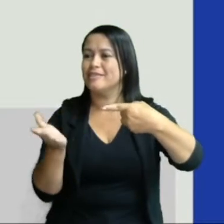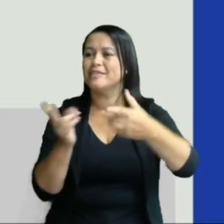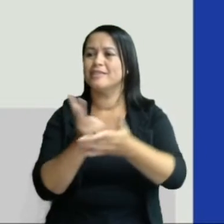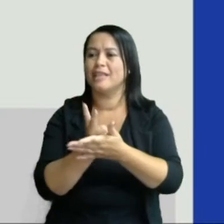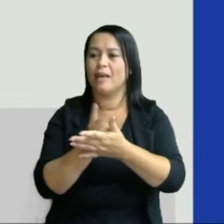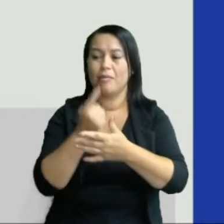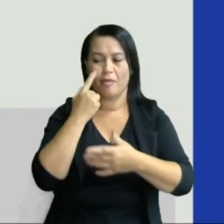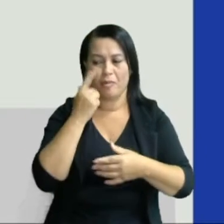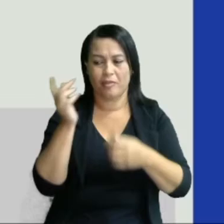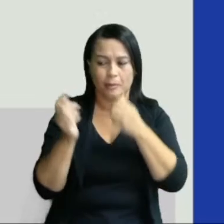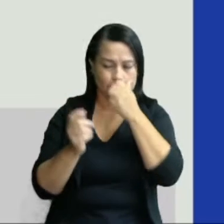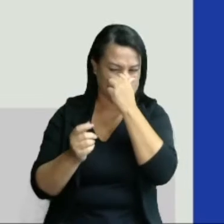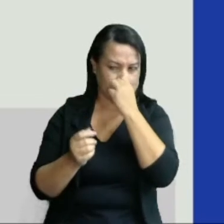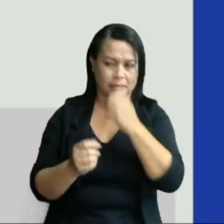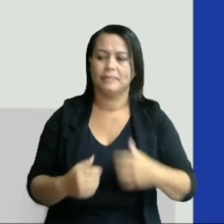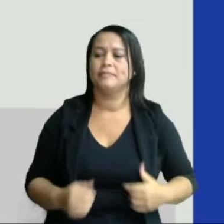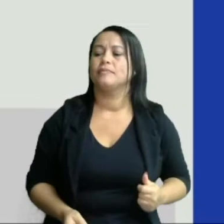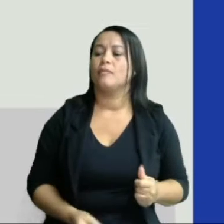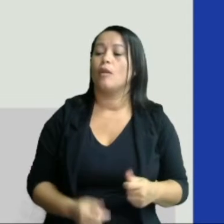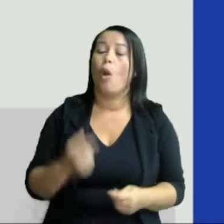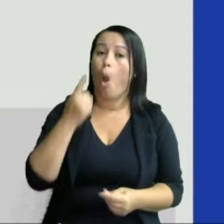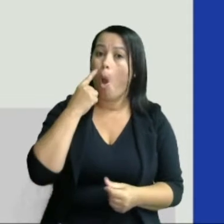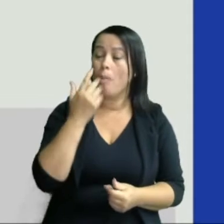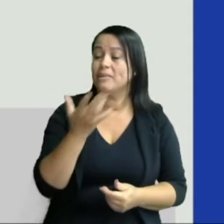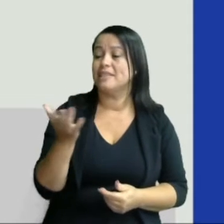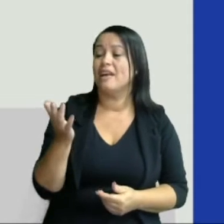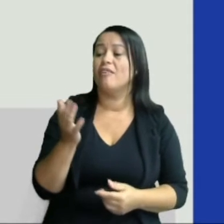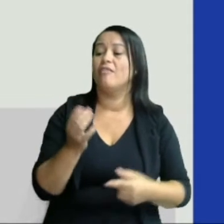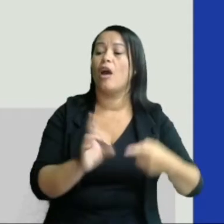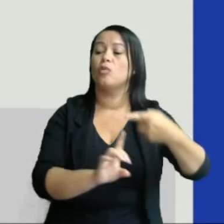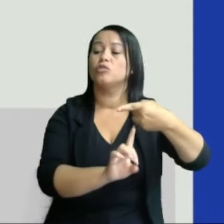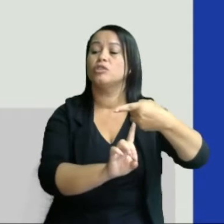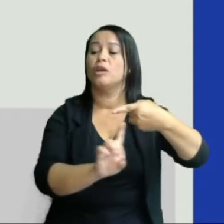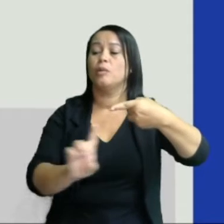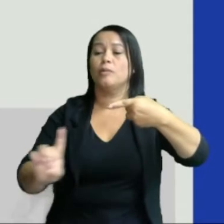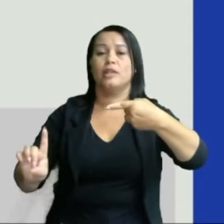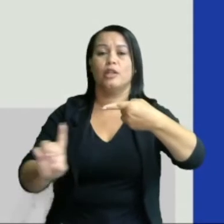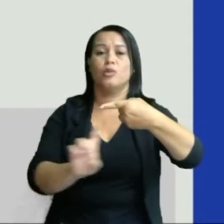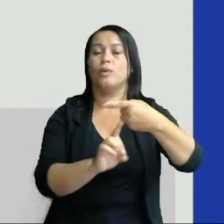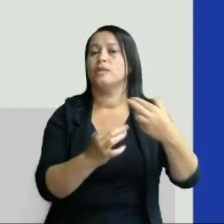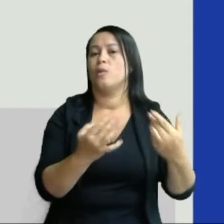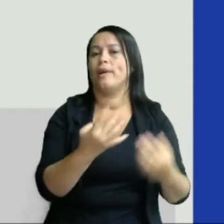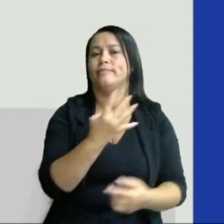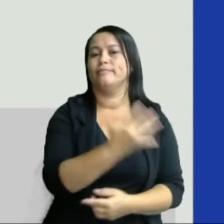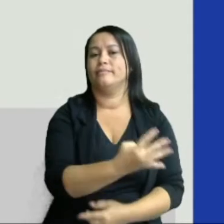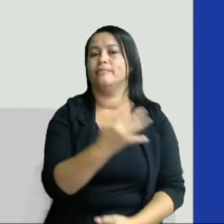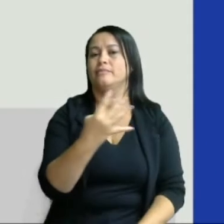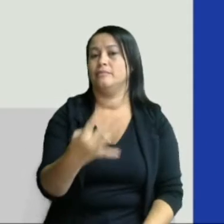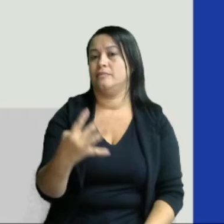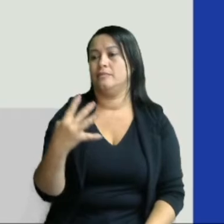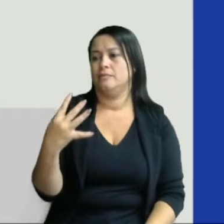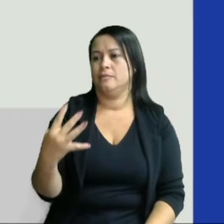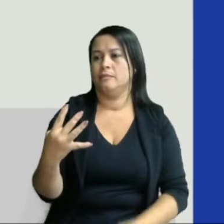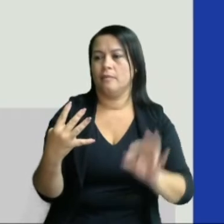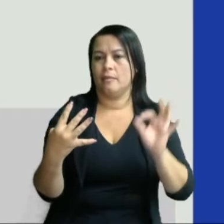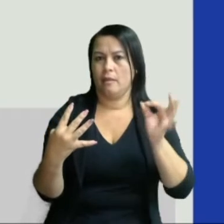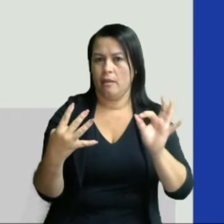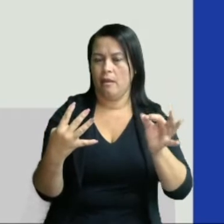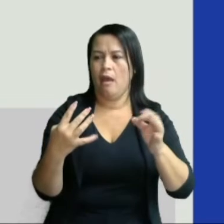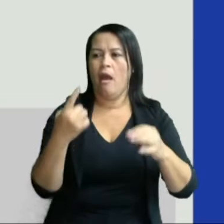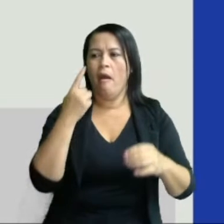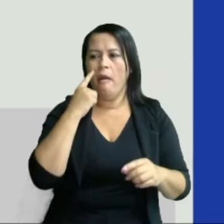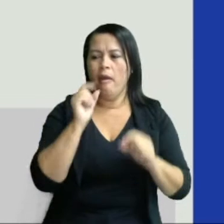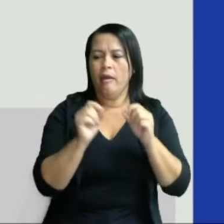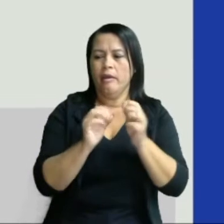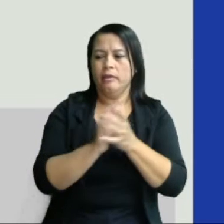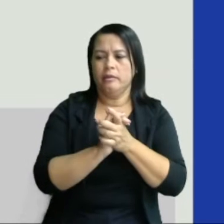gente. Vamos aumentar aqui a imagem, ó. Ó, os denominadores são iguais. 4, 4, 4. Tá certo?